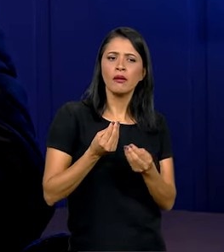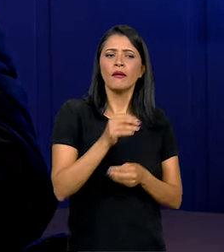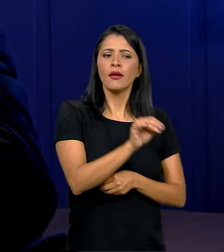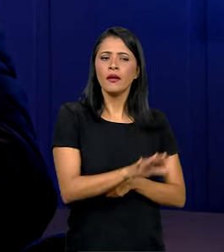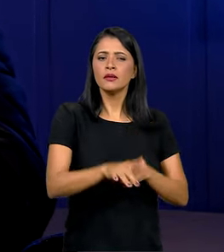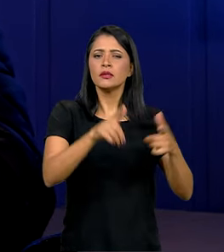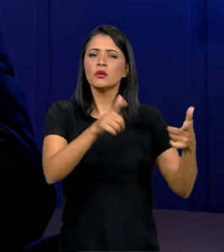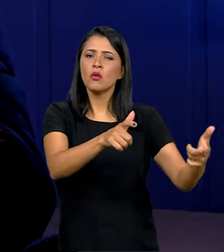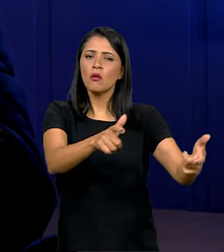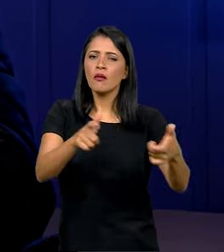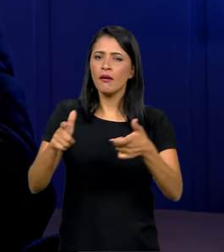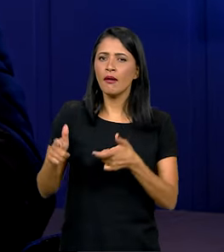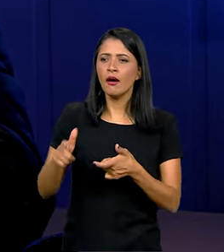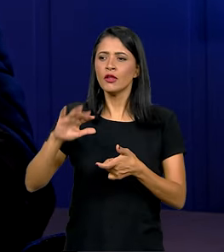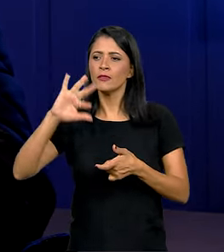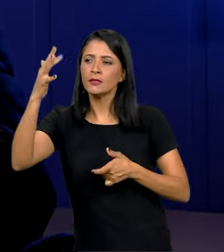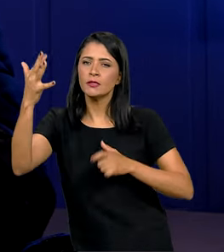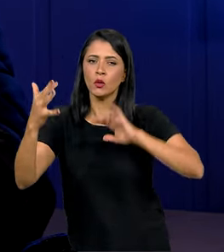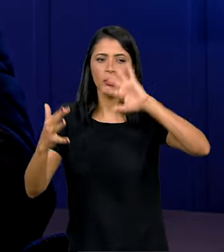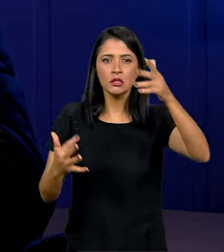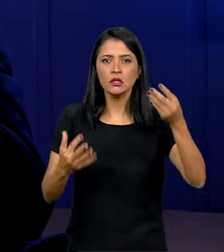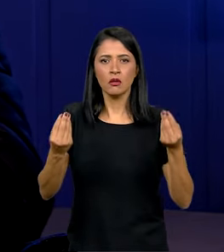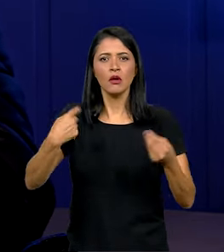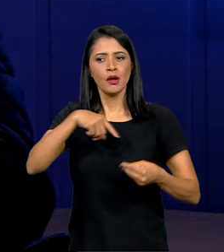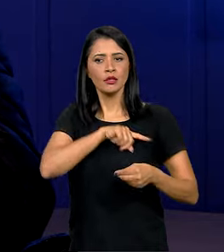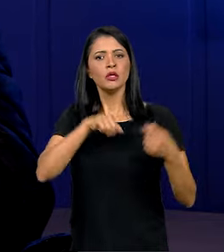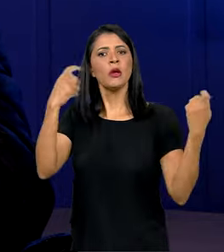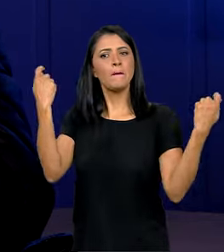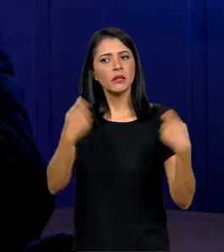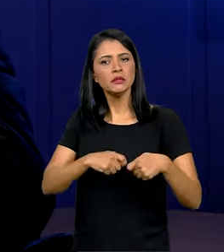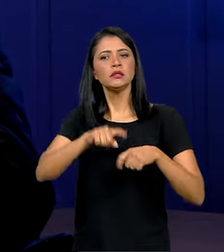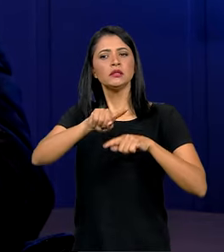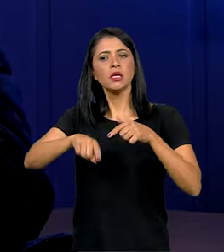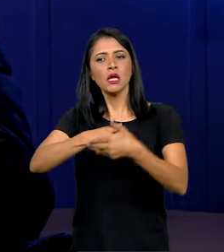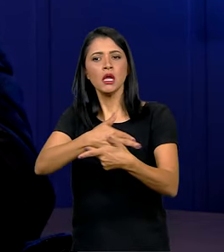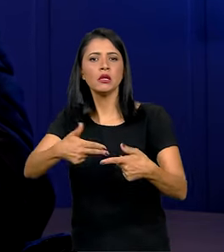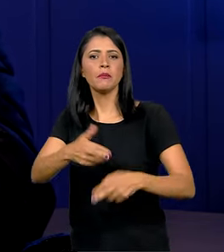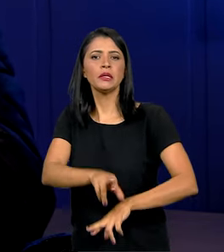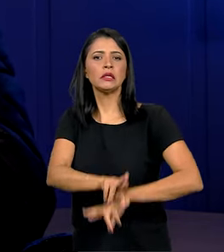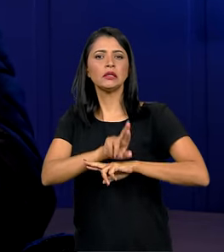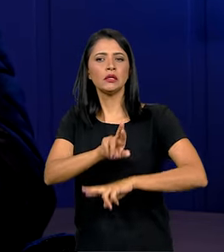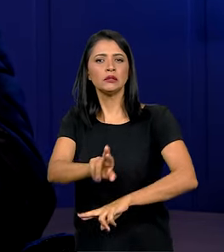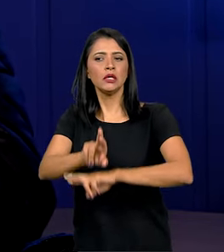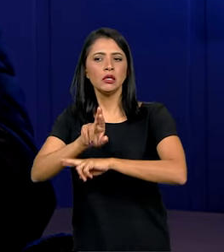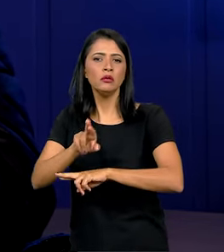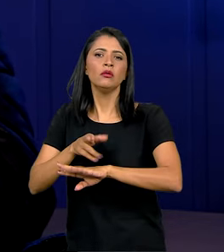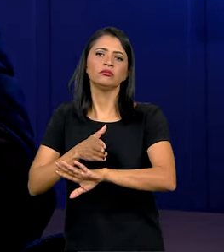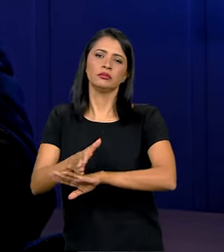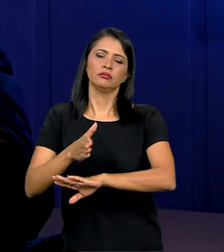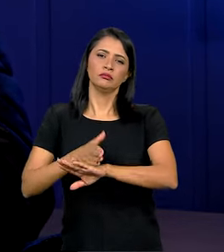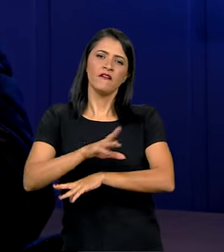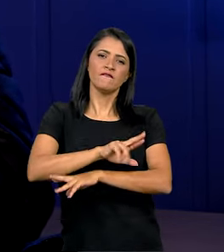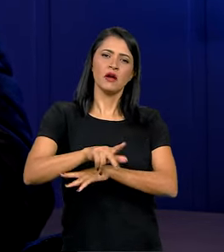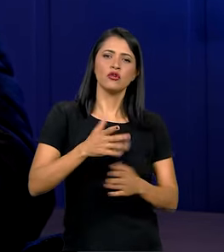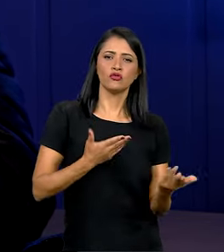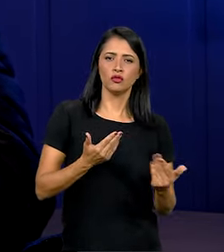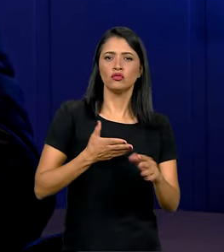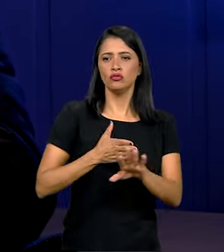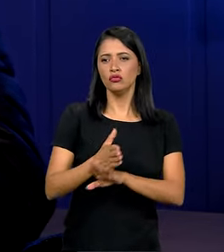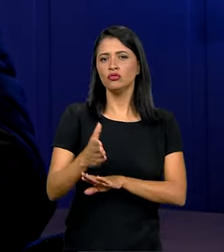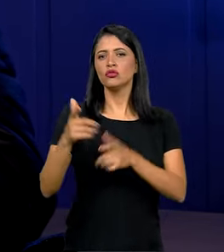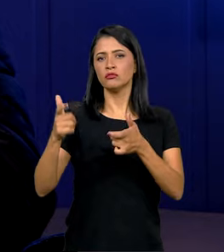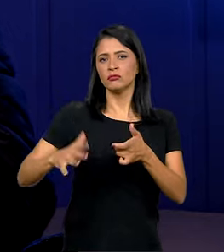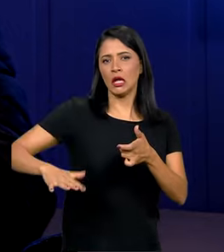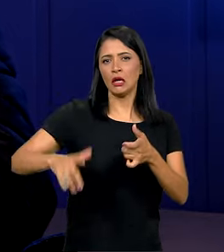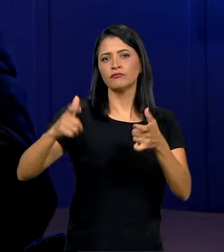para esses espaços né de de tomar de decisão e o quanto que a gente precisa tornar mais diversa a representação eh das diferentes juventudes que